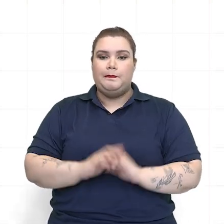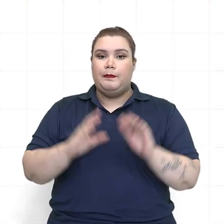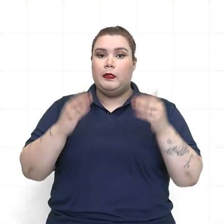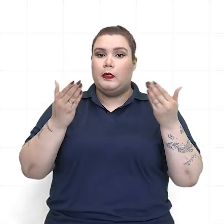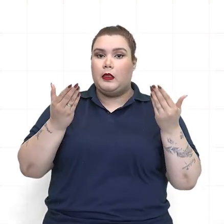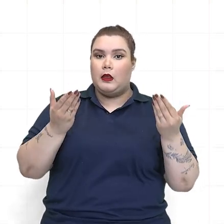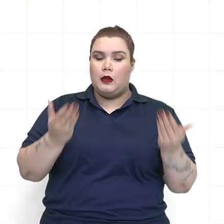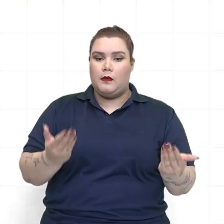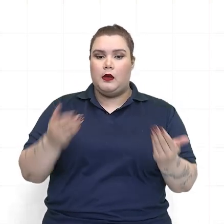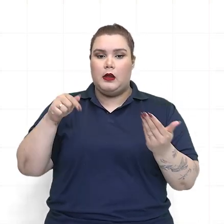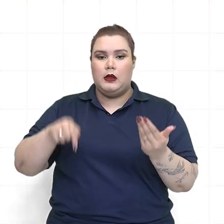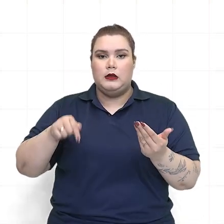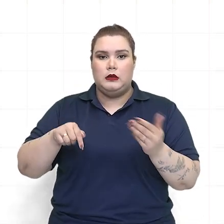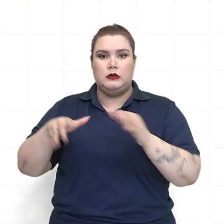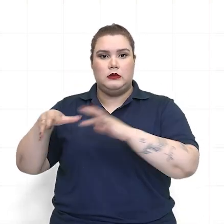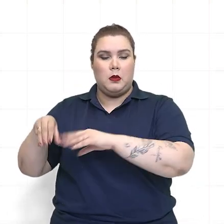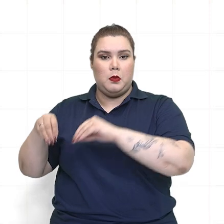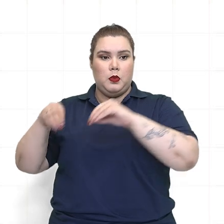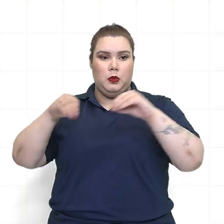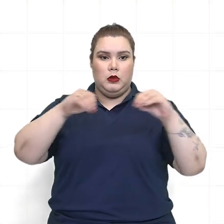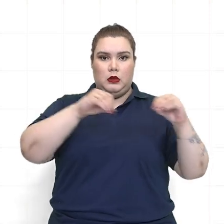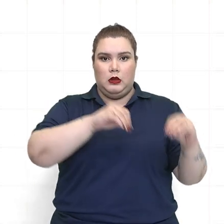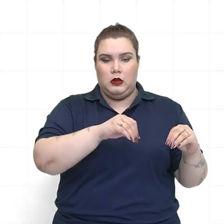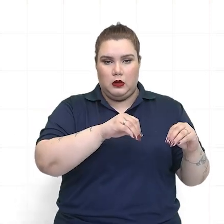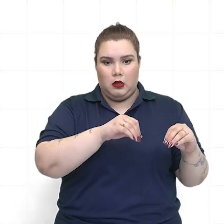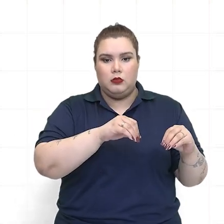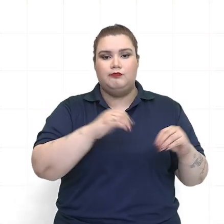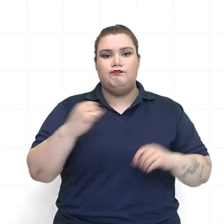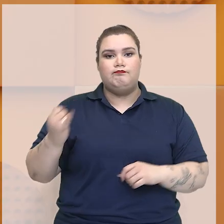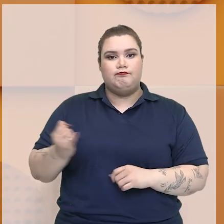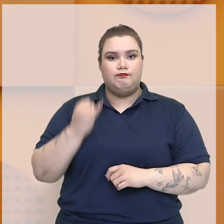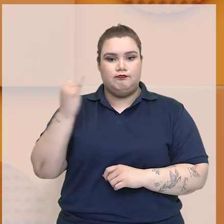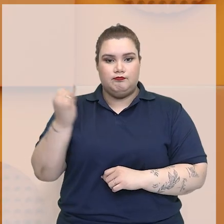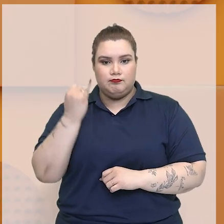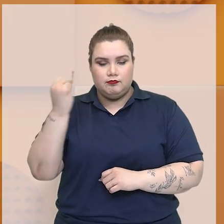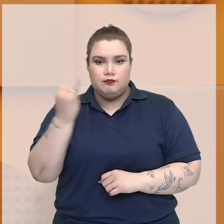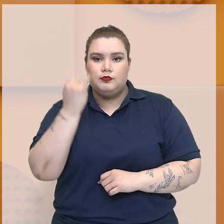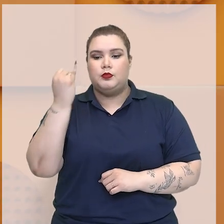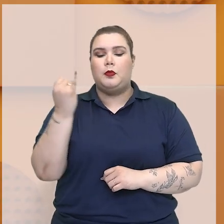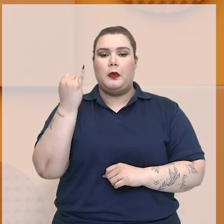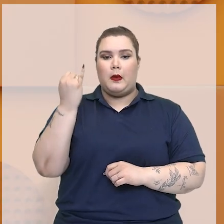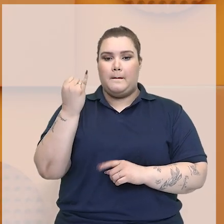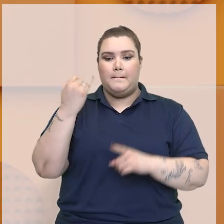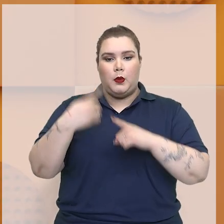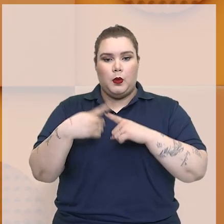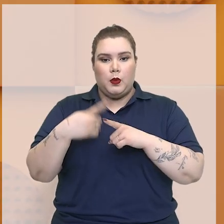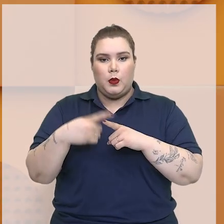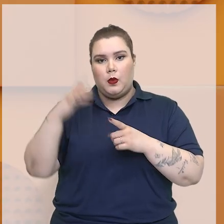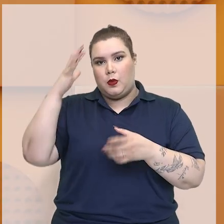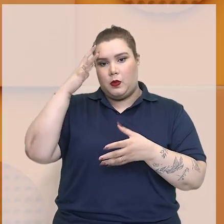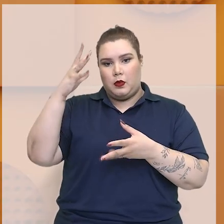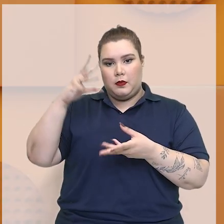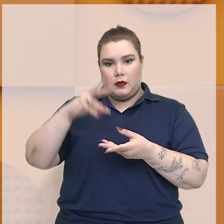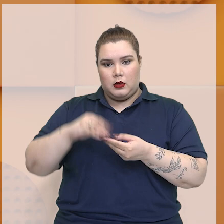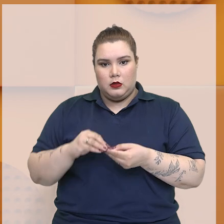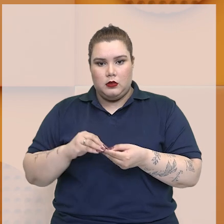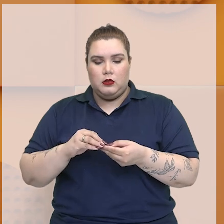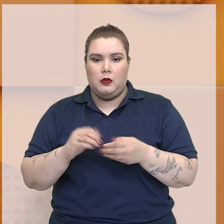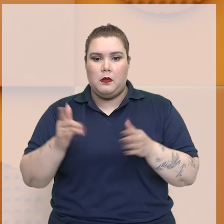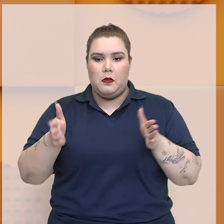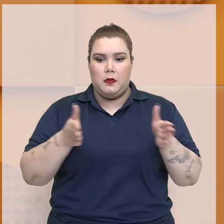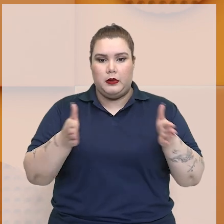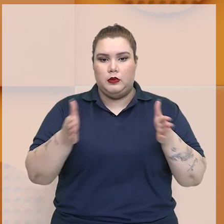essa migração, né, vai ser importantíssima para compreendermos uma